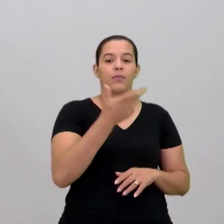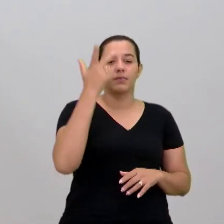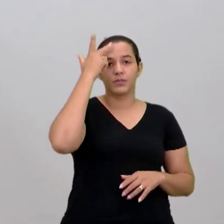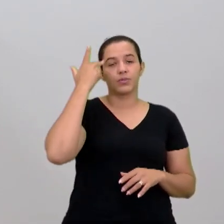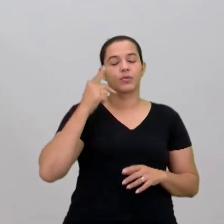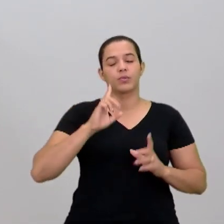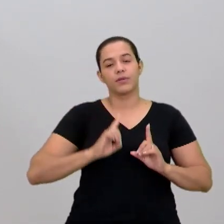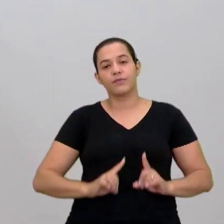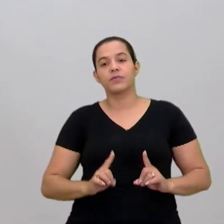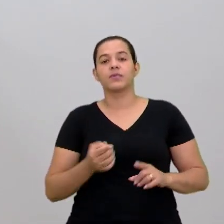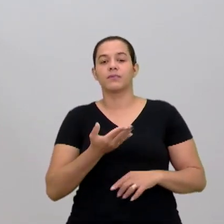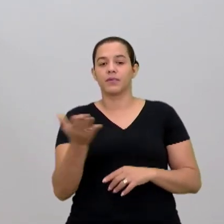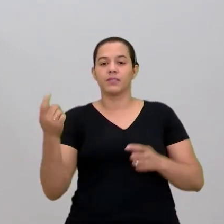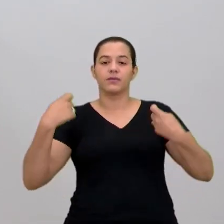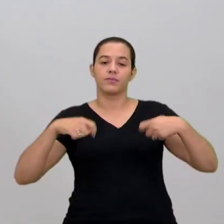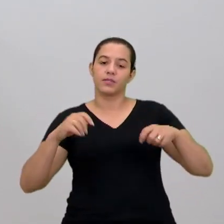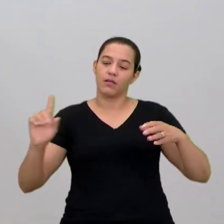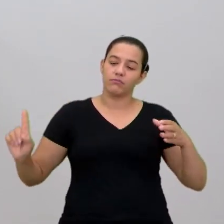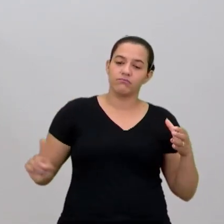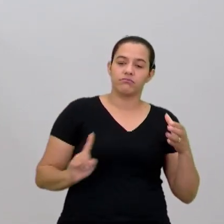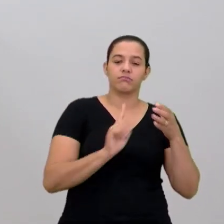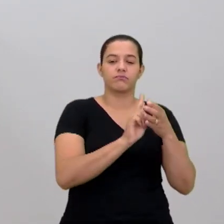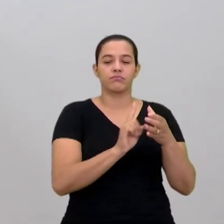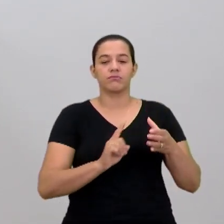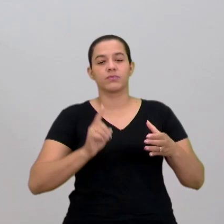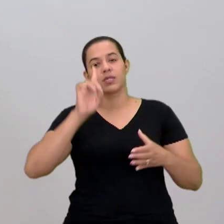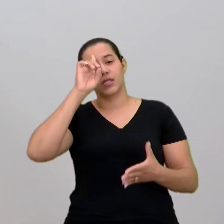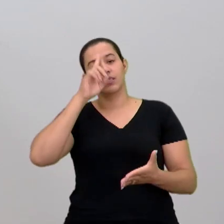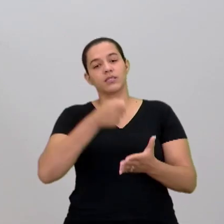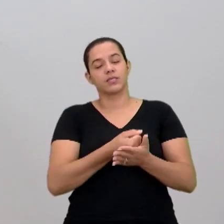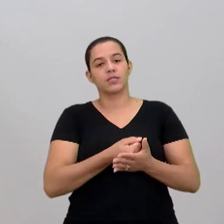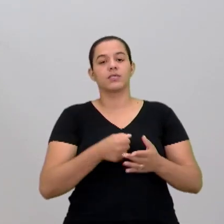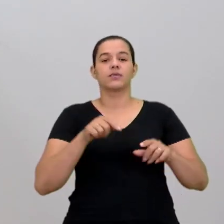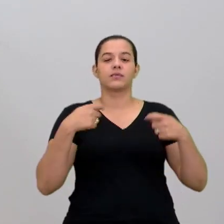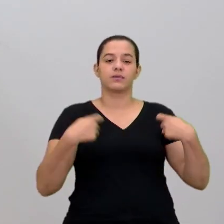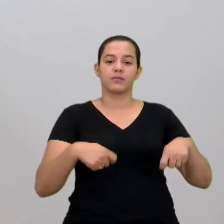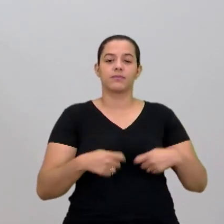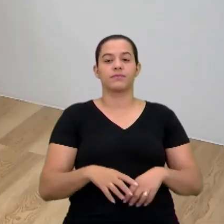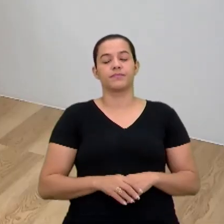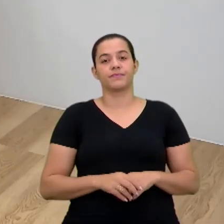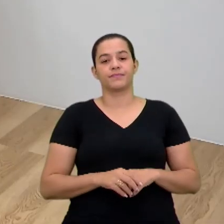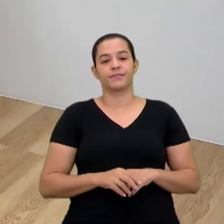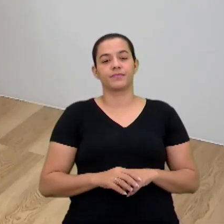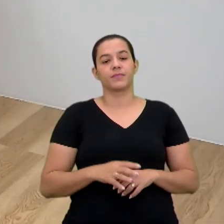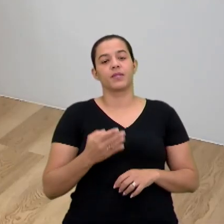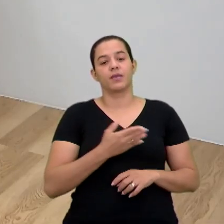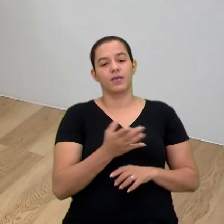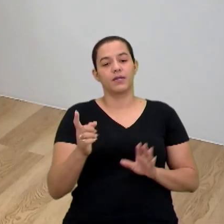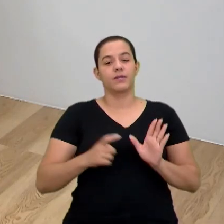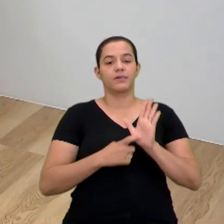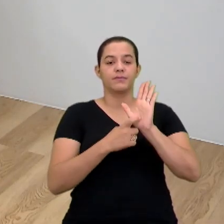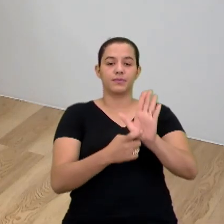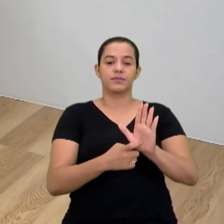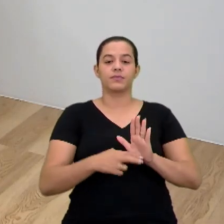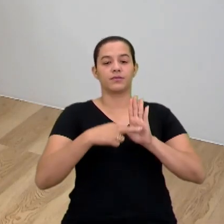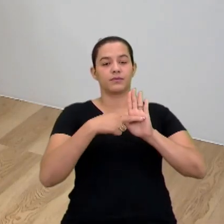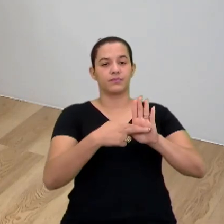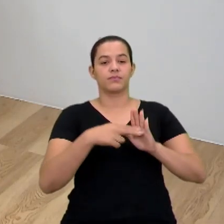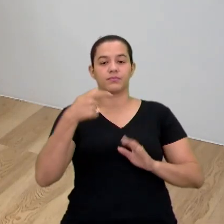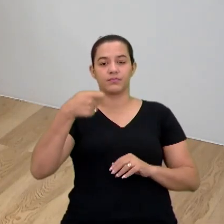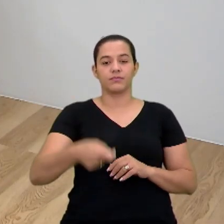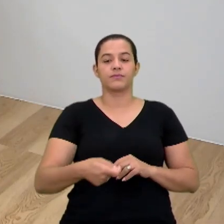deficiência. É preciso que ela também faça parte dos espaços de decisão, dos espaços de poder. Exato. Né? Que aí a representatividade está realmente